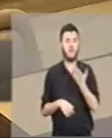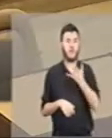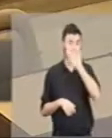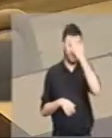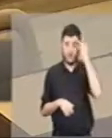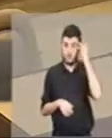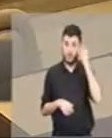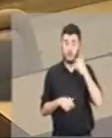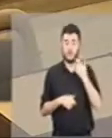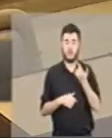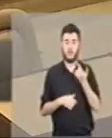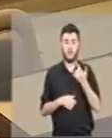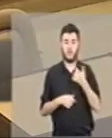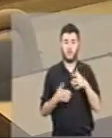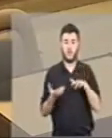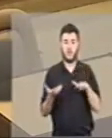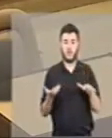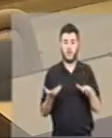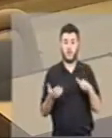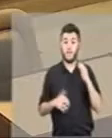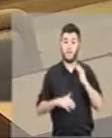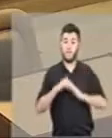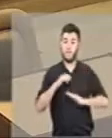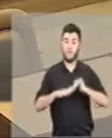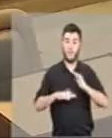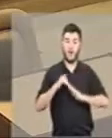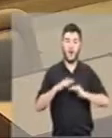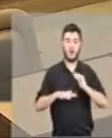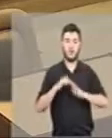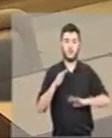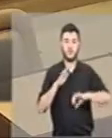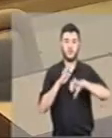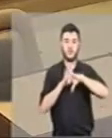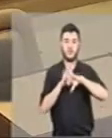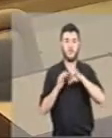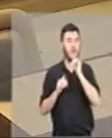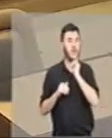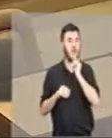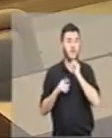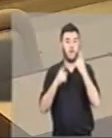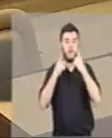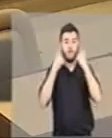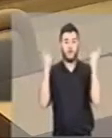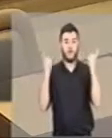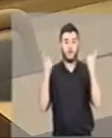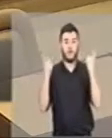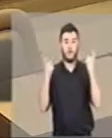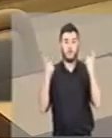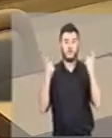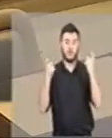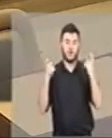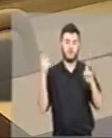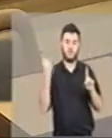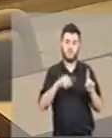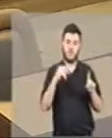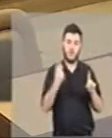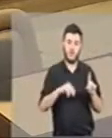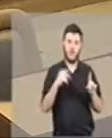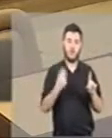Nacional que pratique um delito qualquer de violência doméstica, de violência